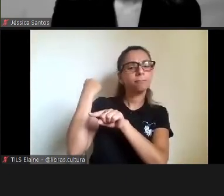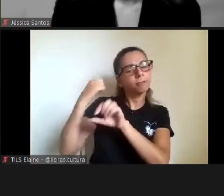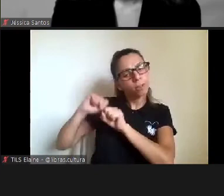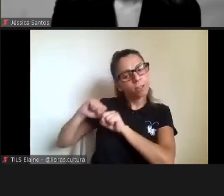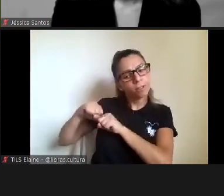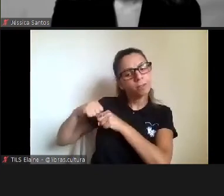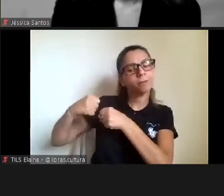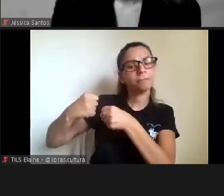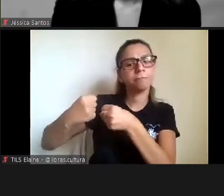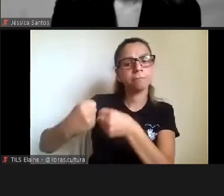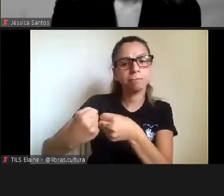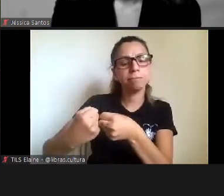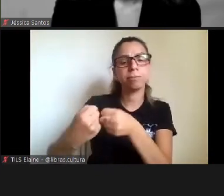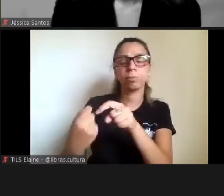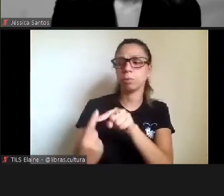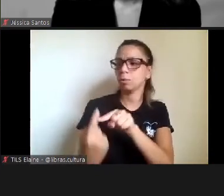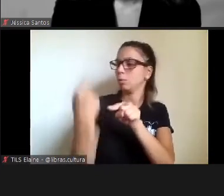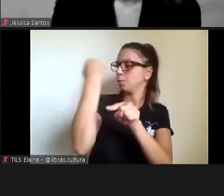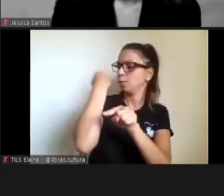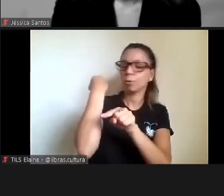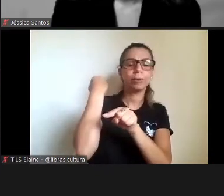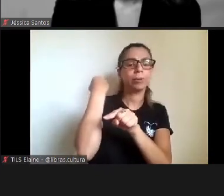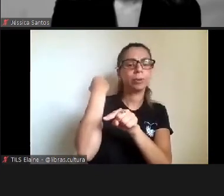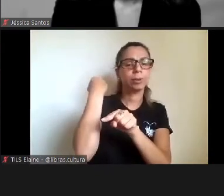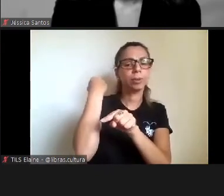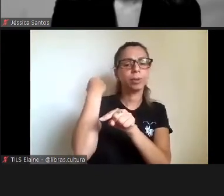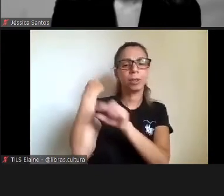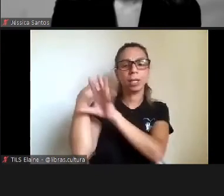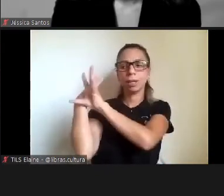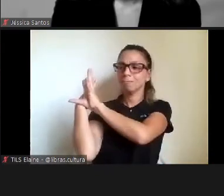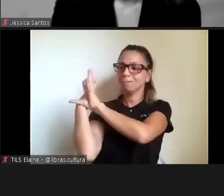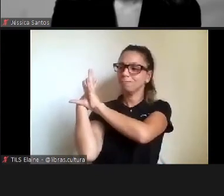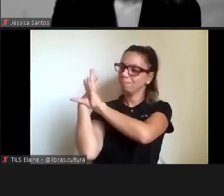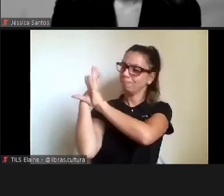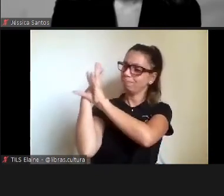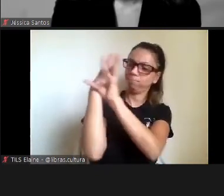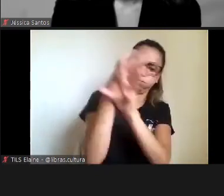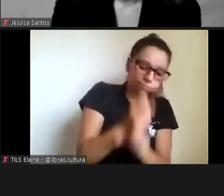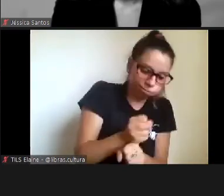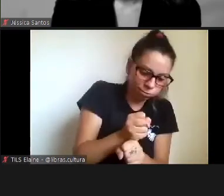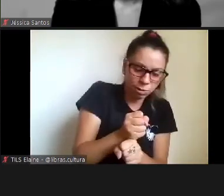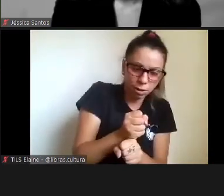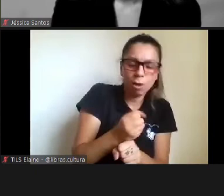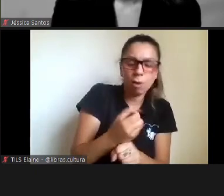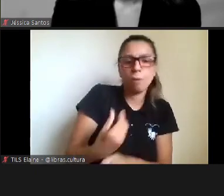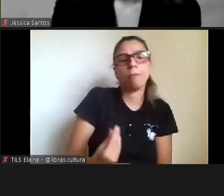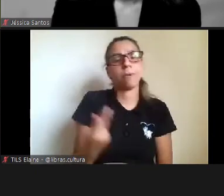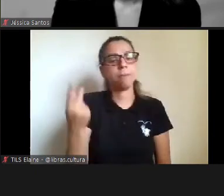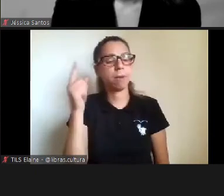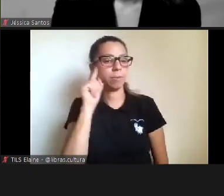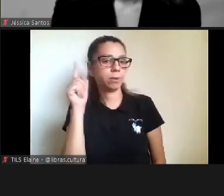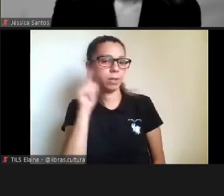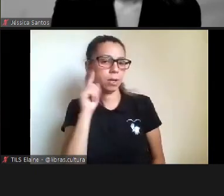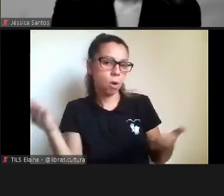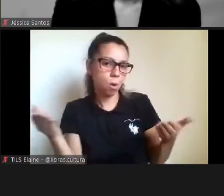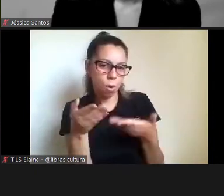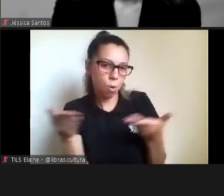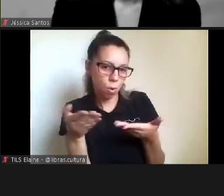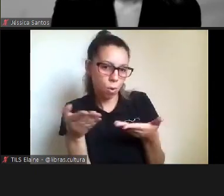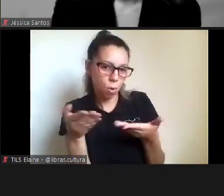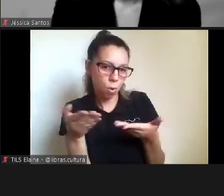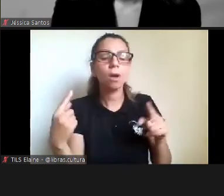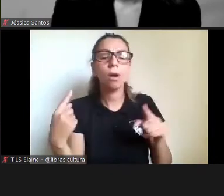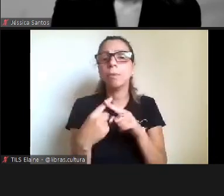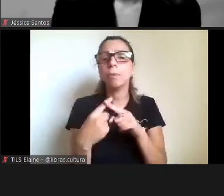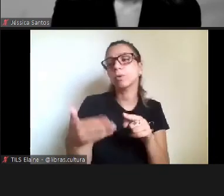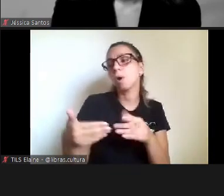coragem de olhar lá para trás. E trago isso para o meu dia hoje, porque eu não sou uma pessoa do passado, eu sou uma